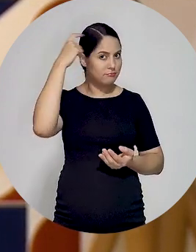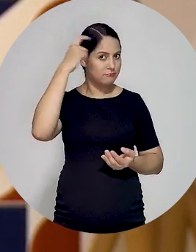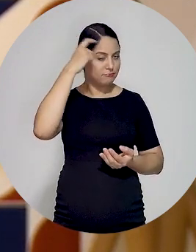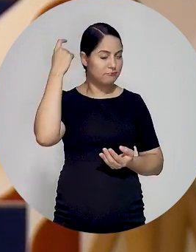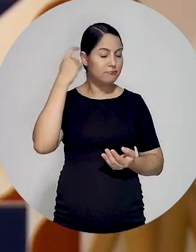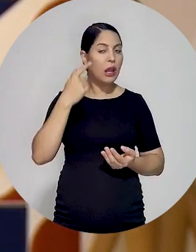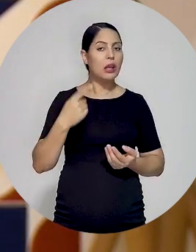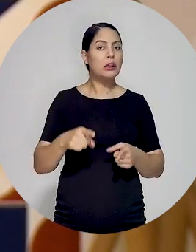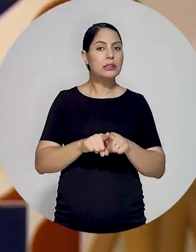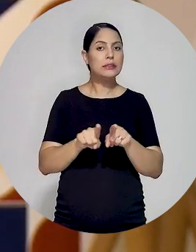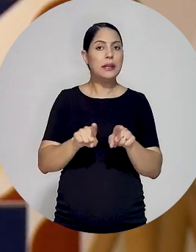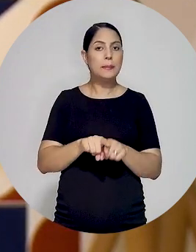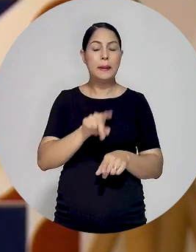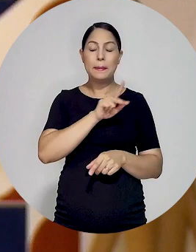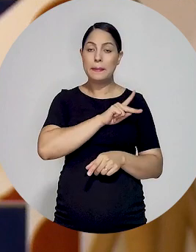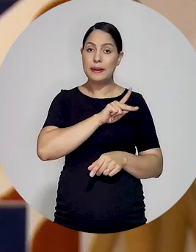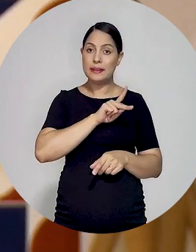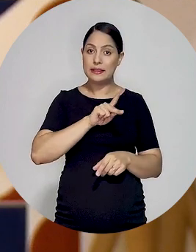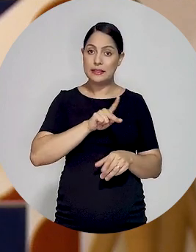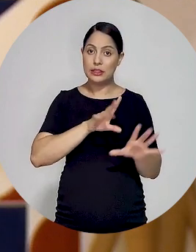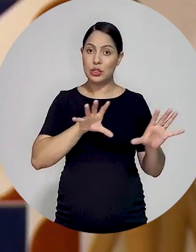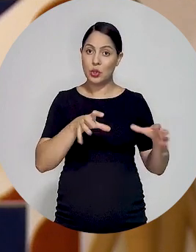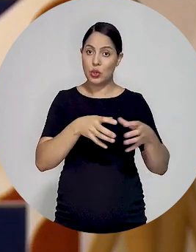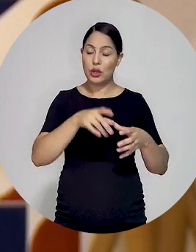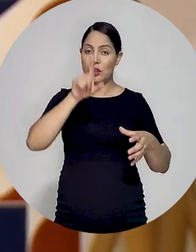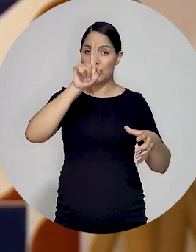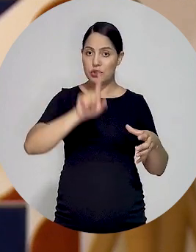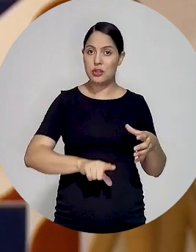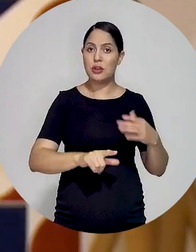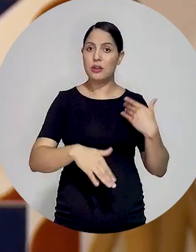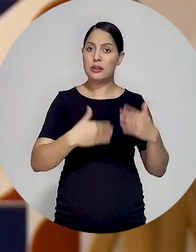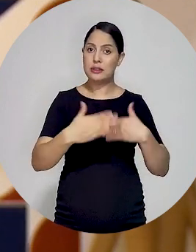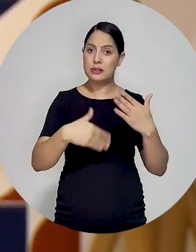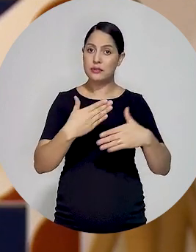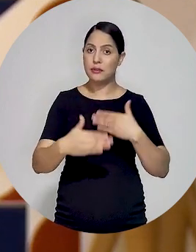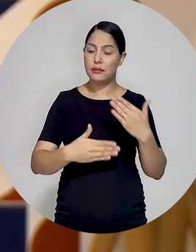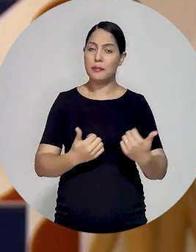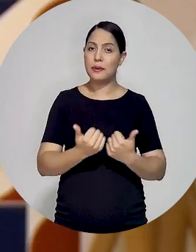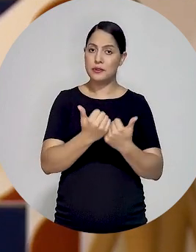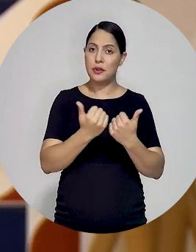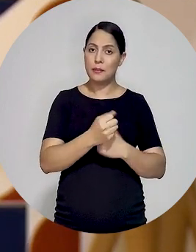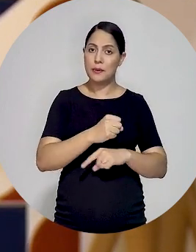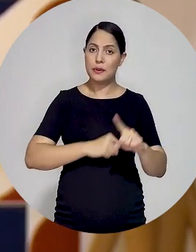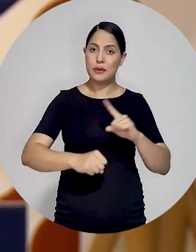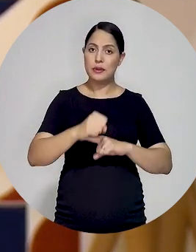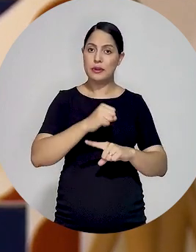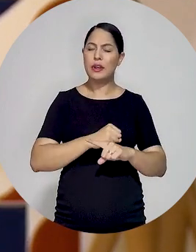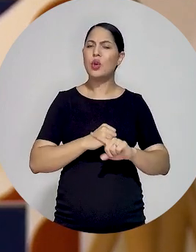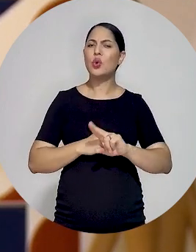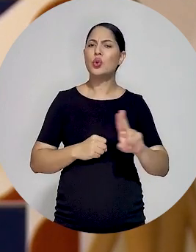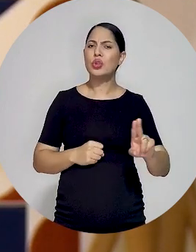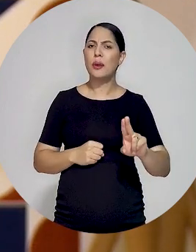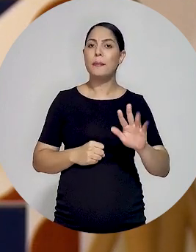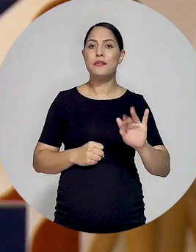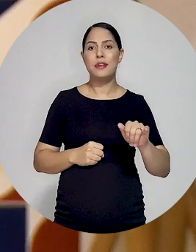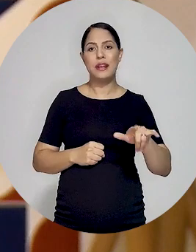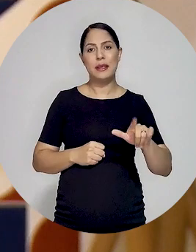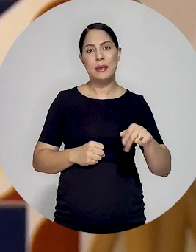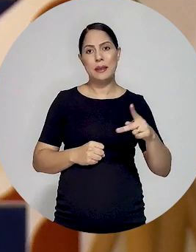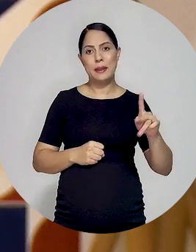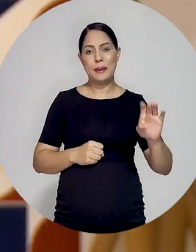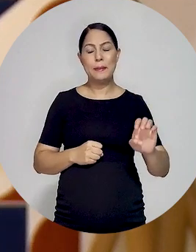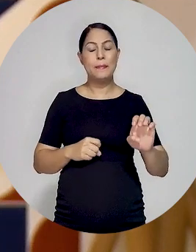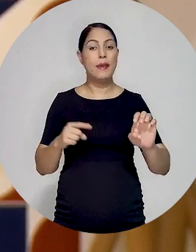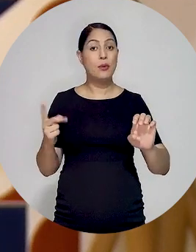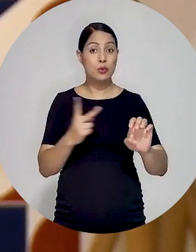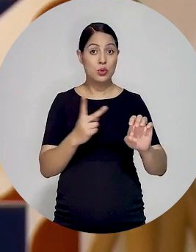o conselheiro decano da Ordem e presidente do Conselho Gestor do Fundo de Integração e Desenvolvimento Assistencial